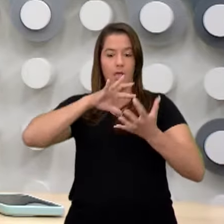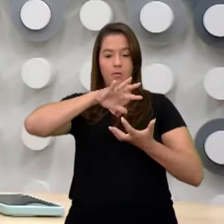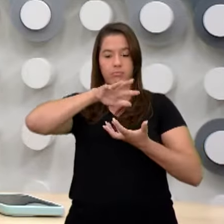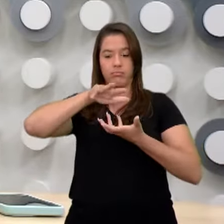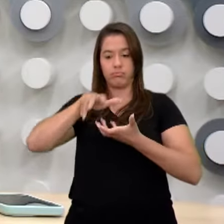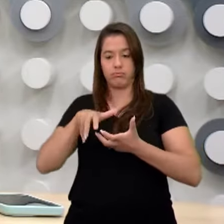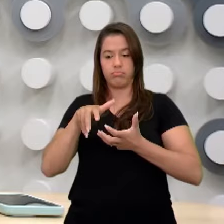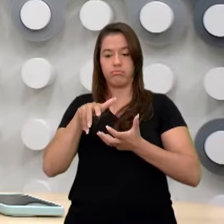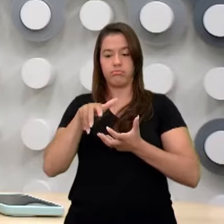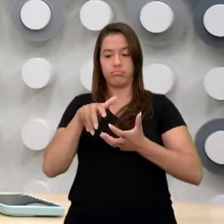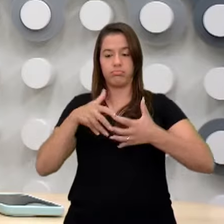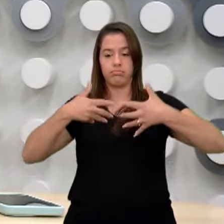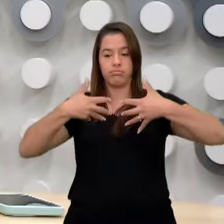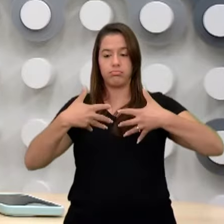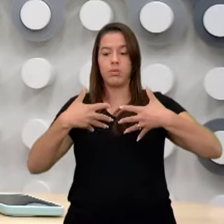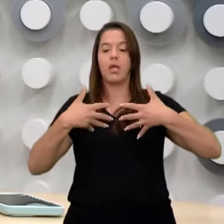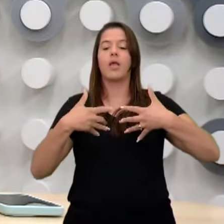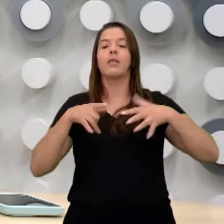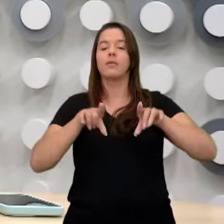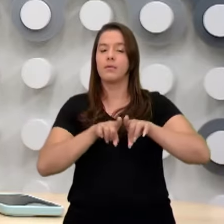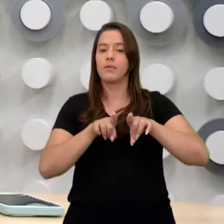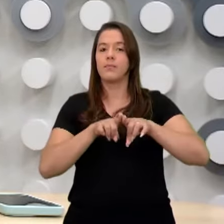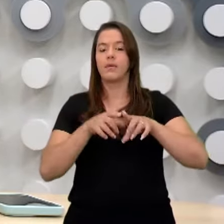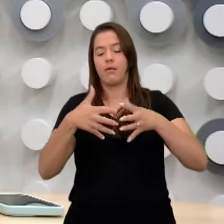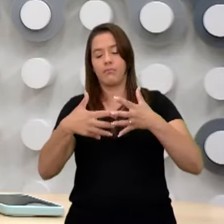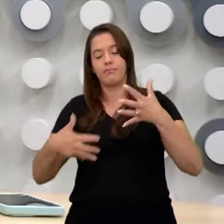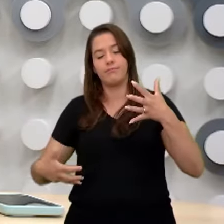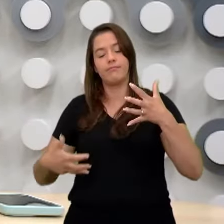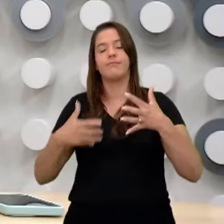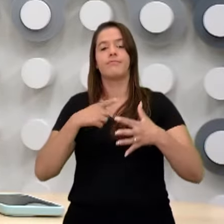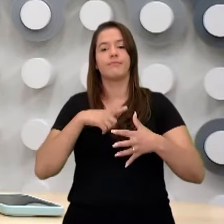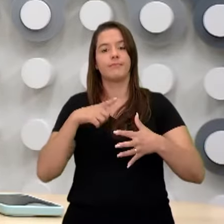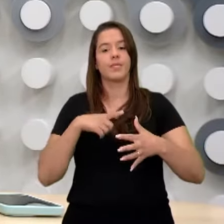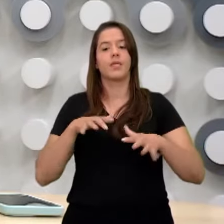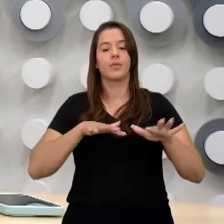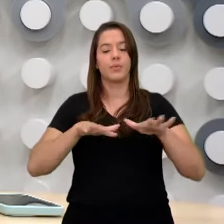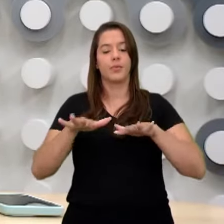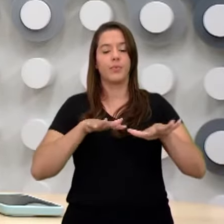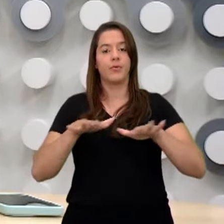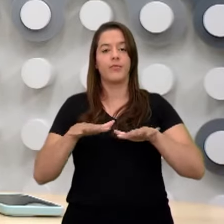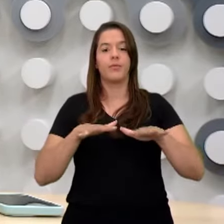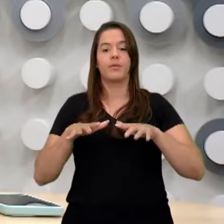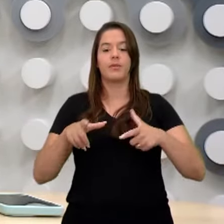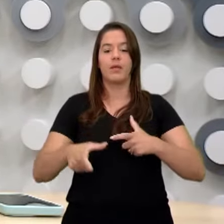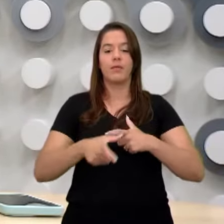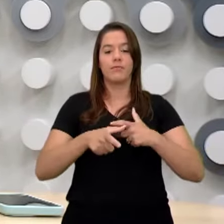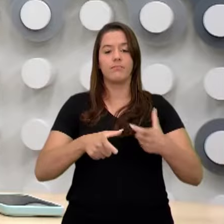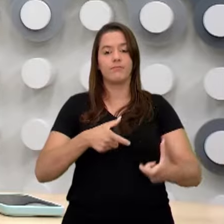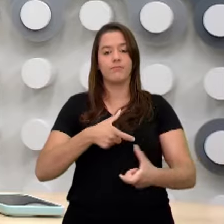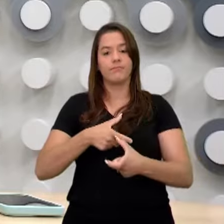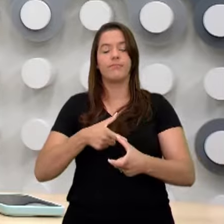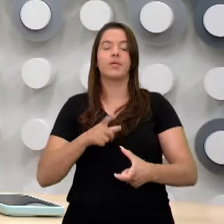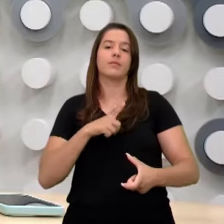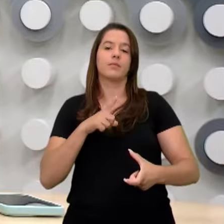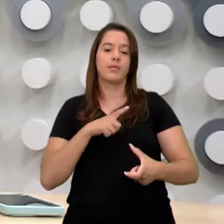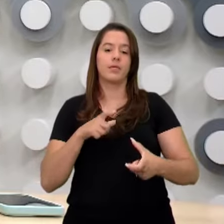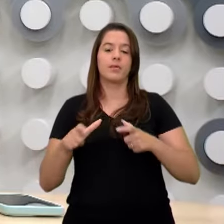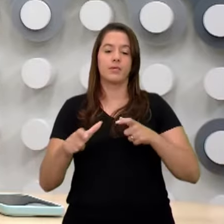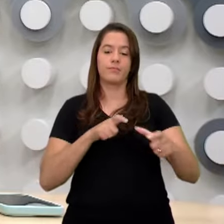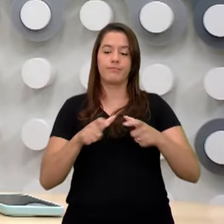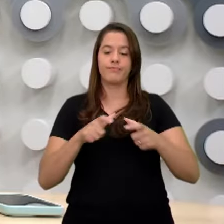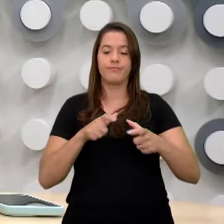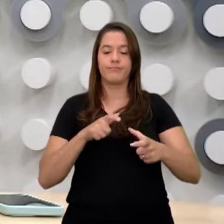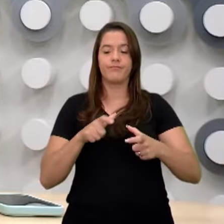aí, tanto a teoria de Wegener, né, como a teoria, né, do movimento aí dessas placas tectônicas que vem